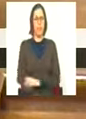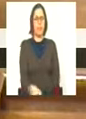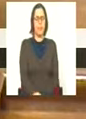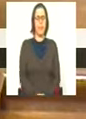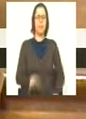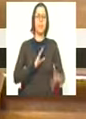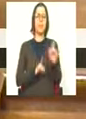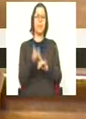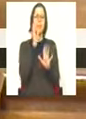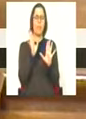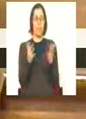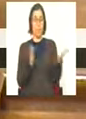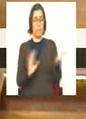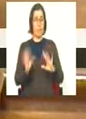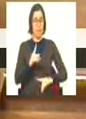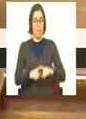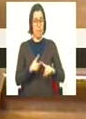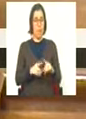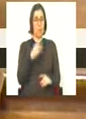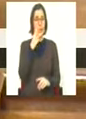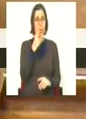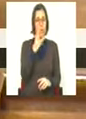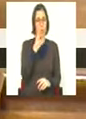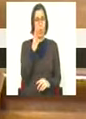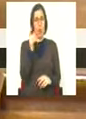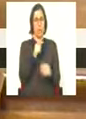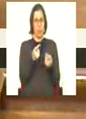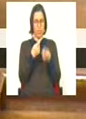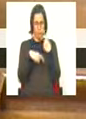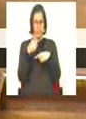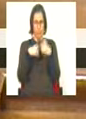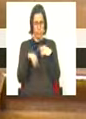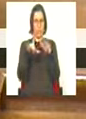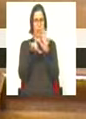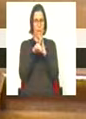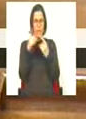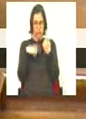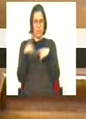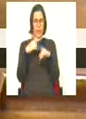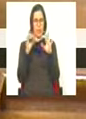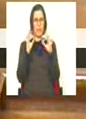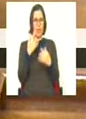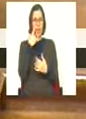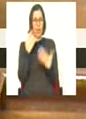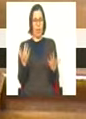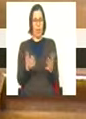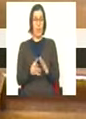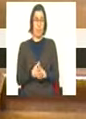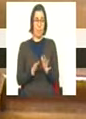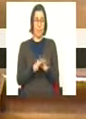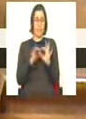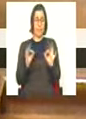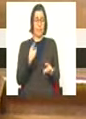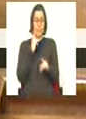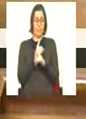senhores deputados, em média, de 3 a 4 meses, muda a lei. Está mesmo a ver-se que é consonante com